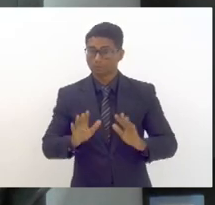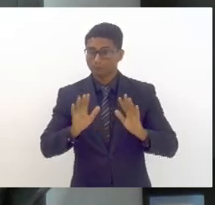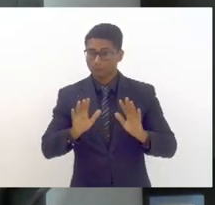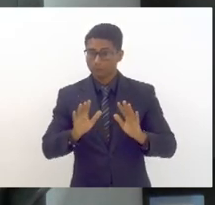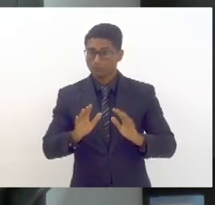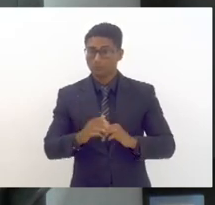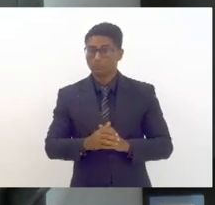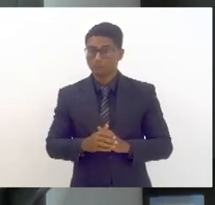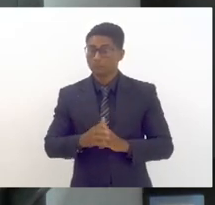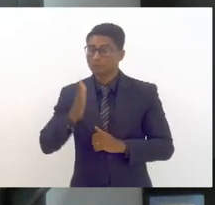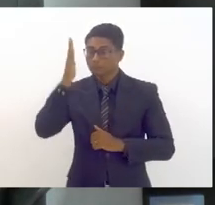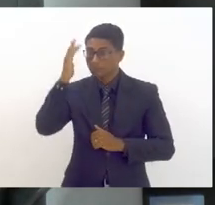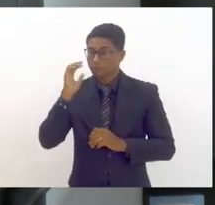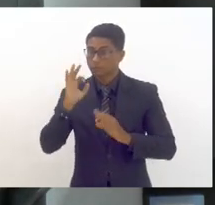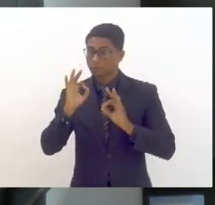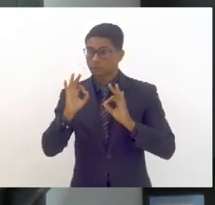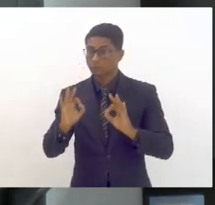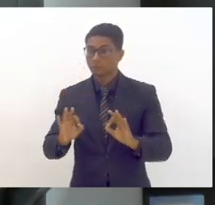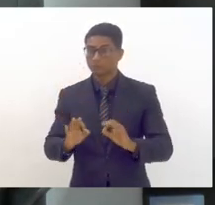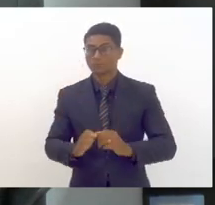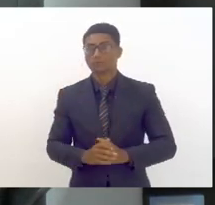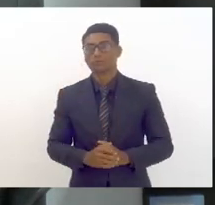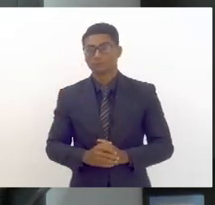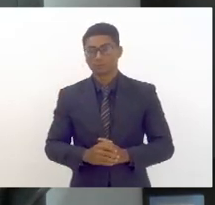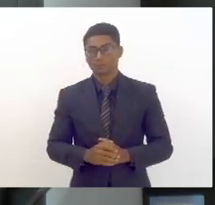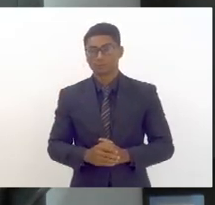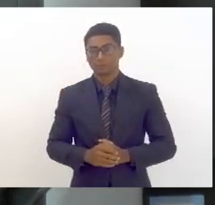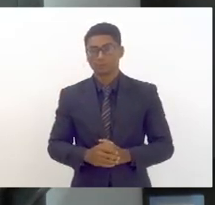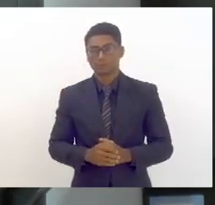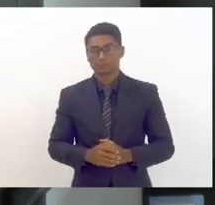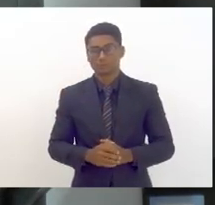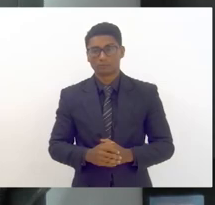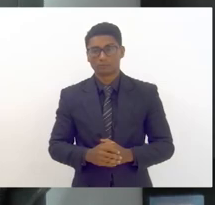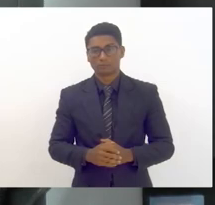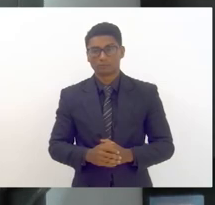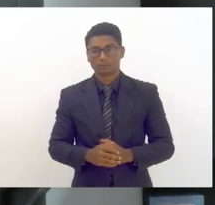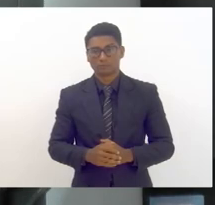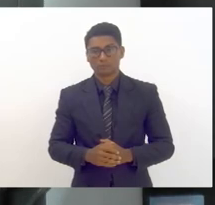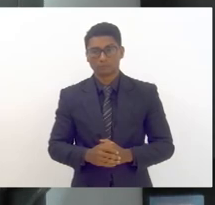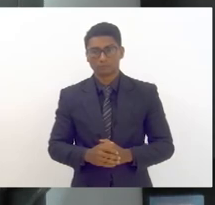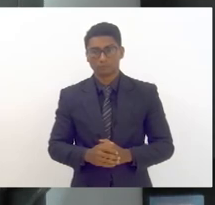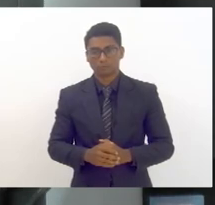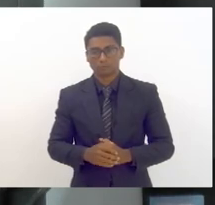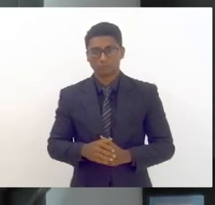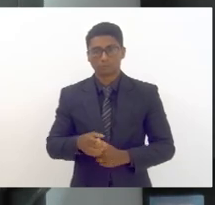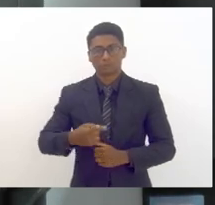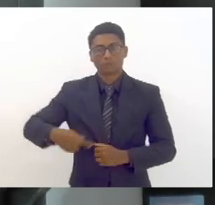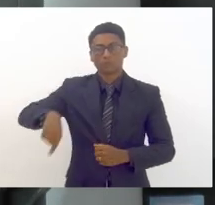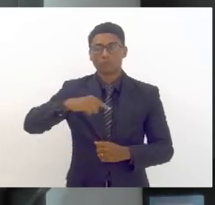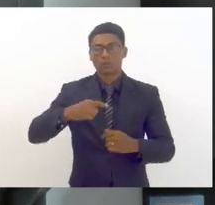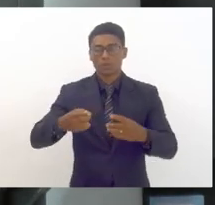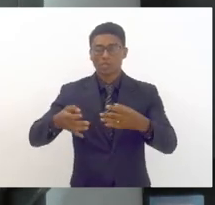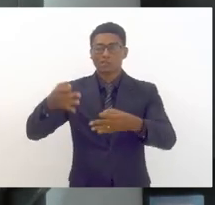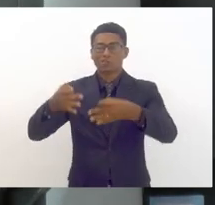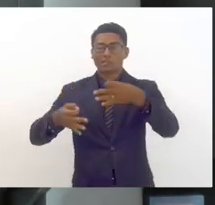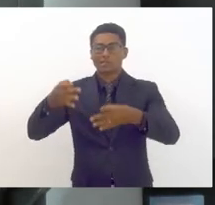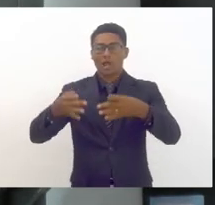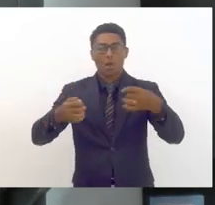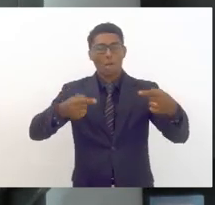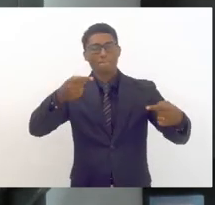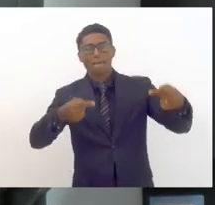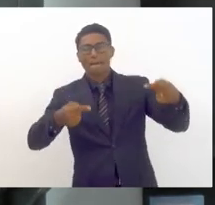que nós não queremos, não é, caminhar para um embate judicial, né?